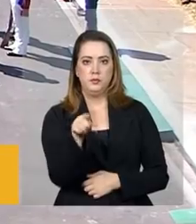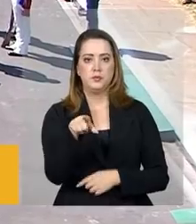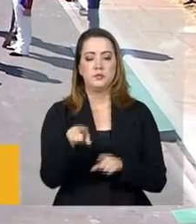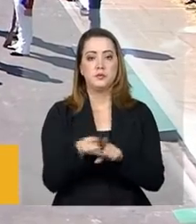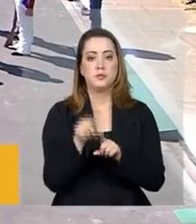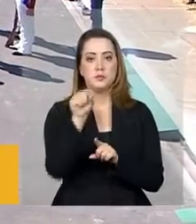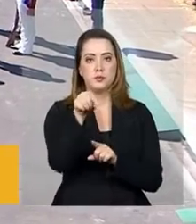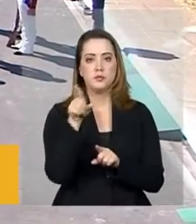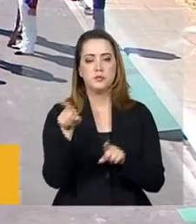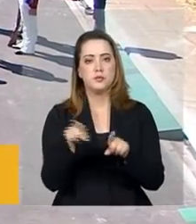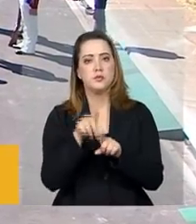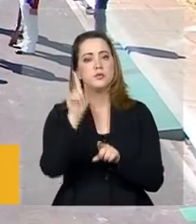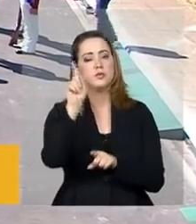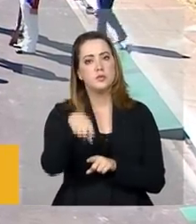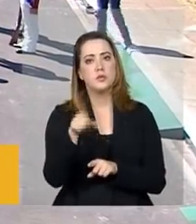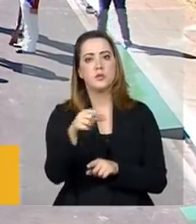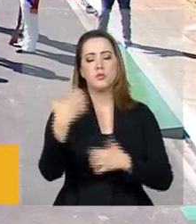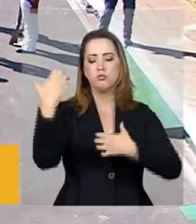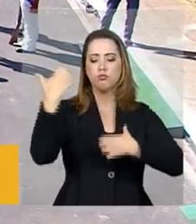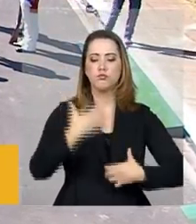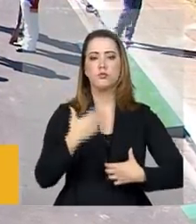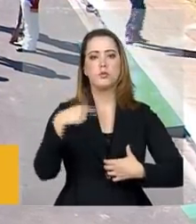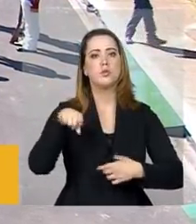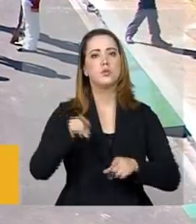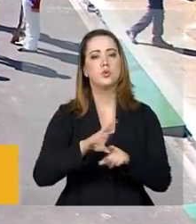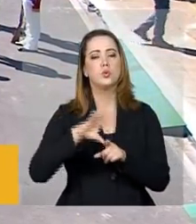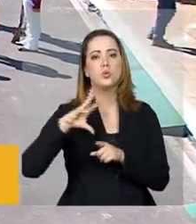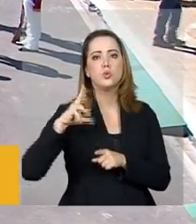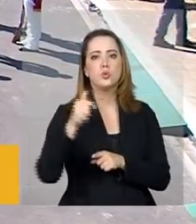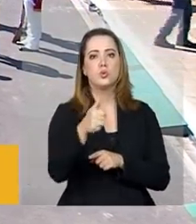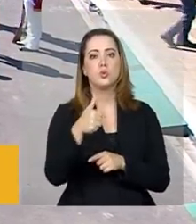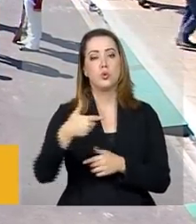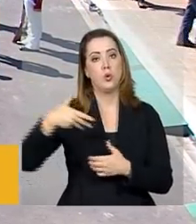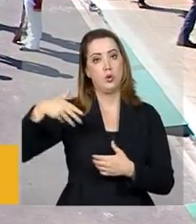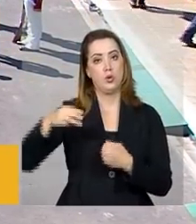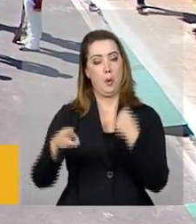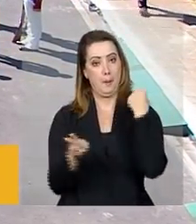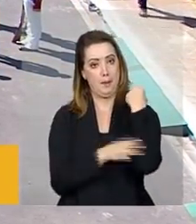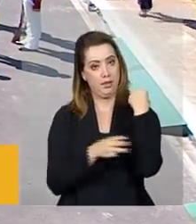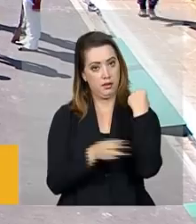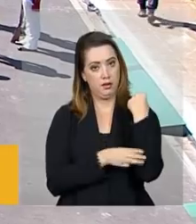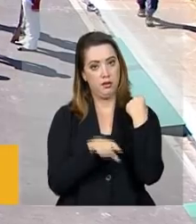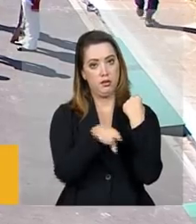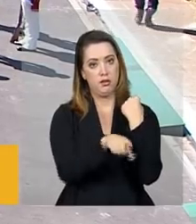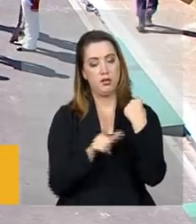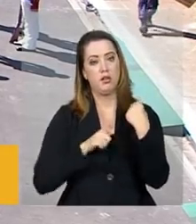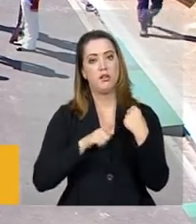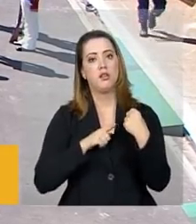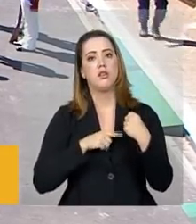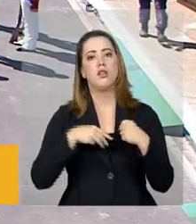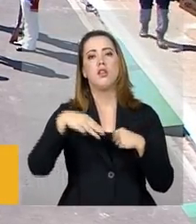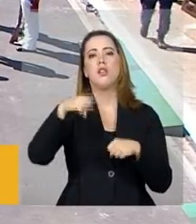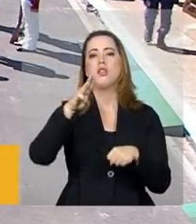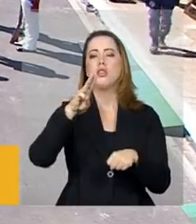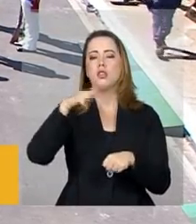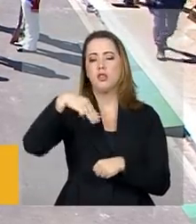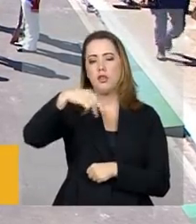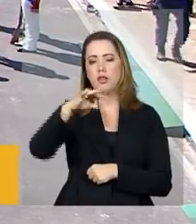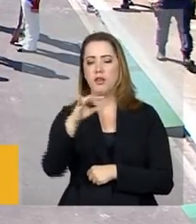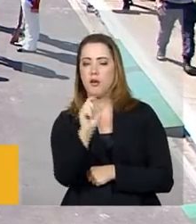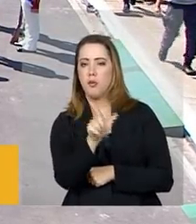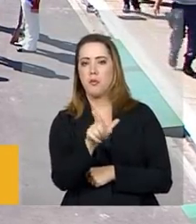E o seu corpo todo é em madeira, com a parte de metal, que